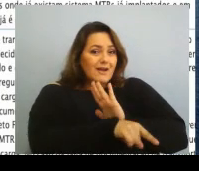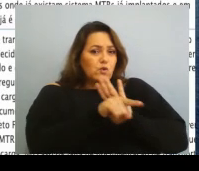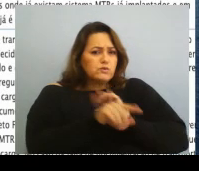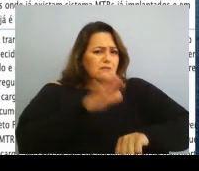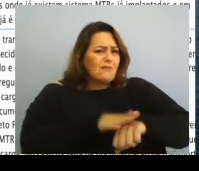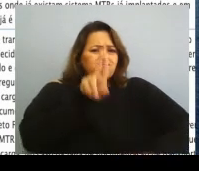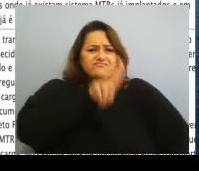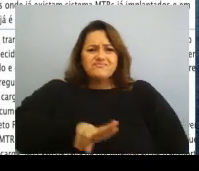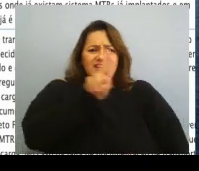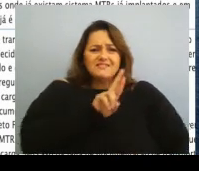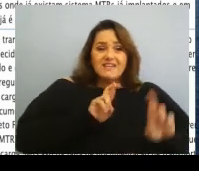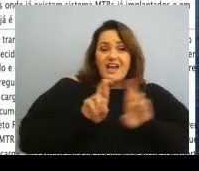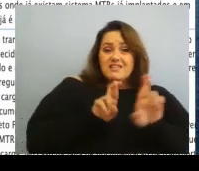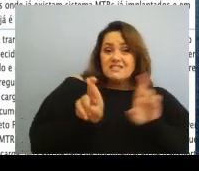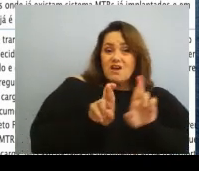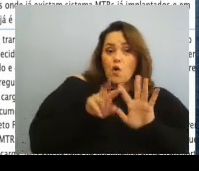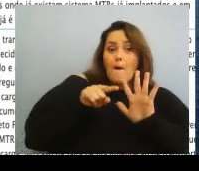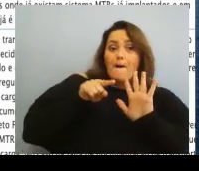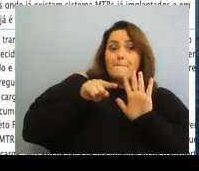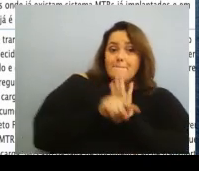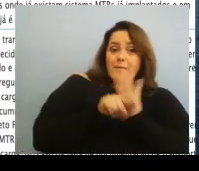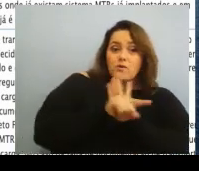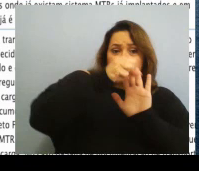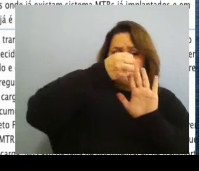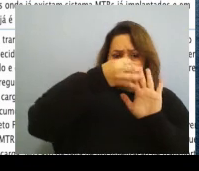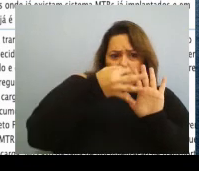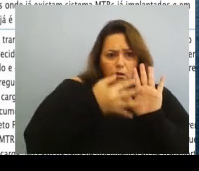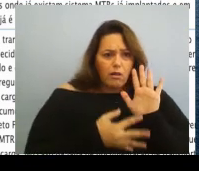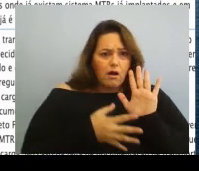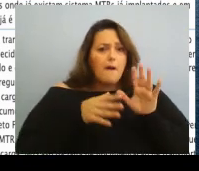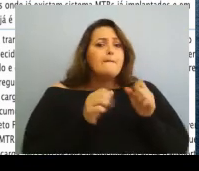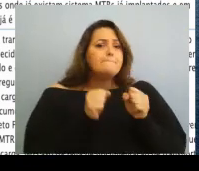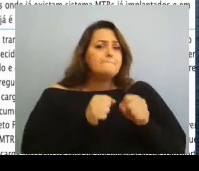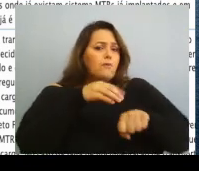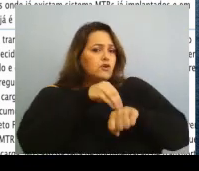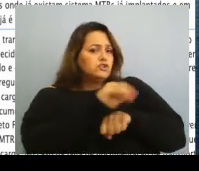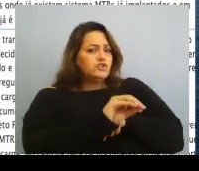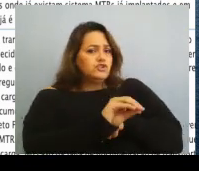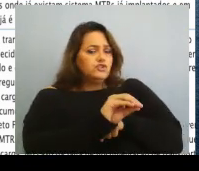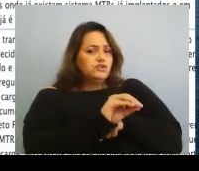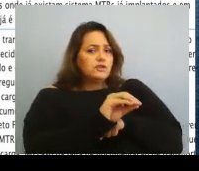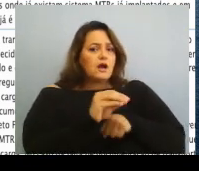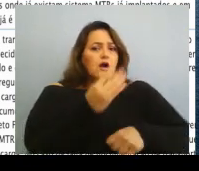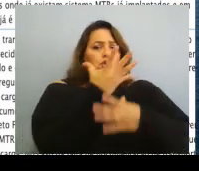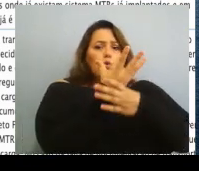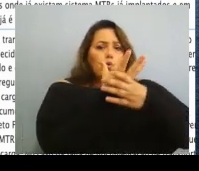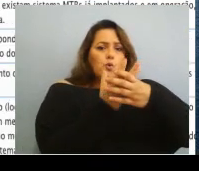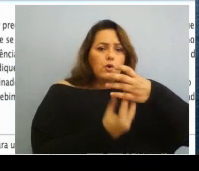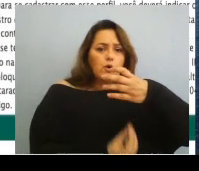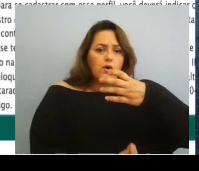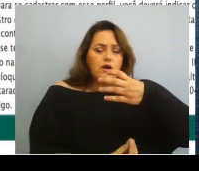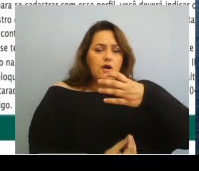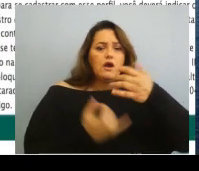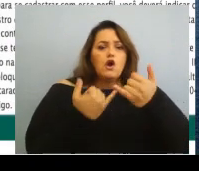de perguntas onde você pode, inclusive, indicar por filtro. Você pode colocar, por exemplo, a